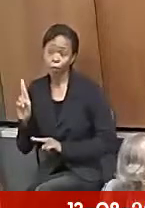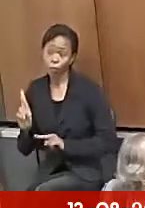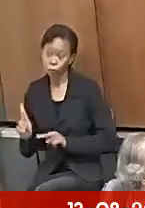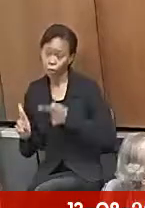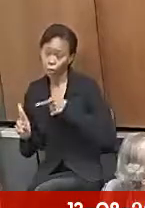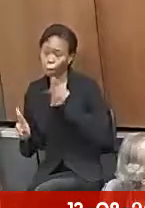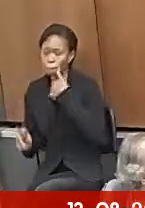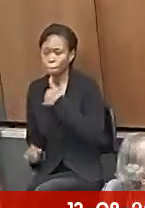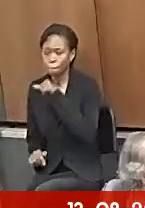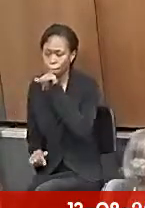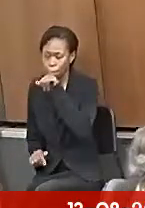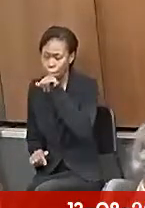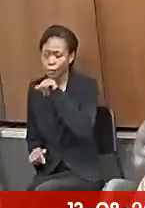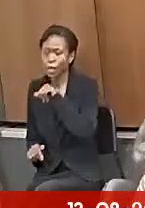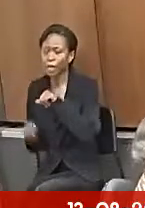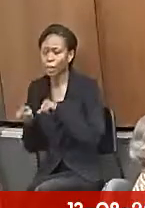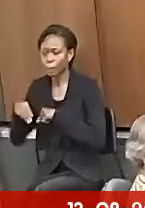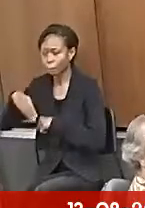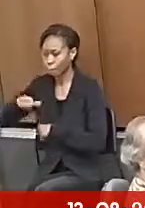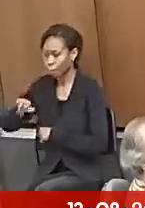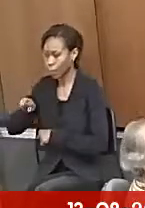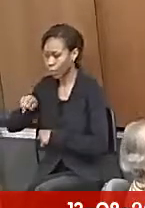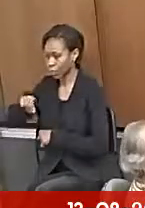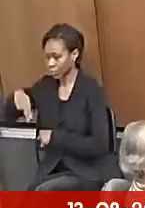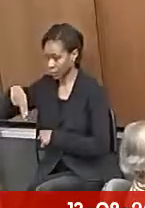marina medeiros gomes